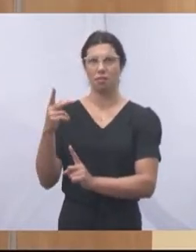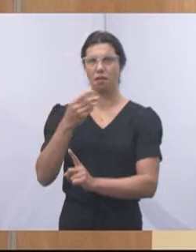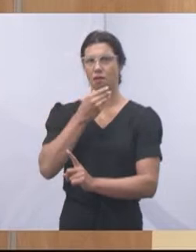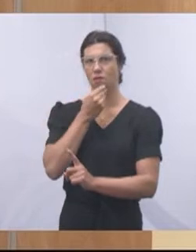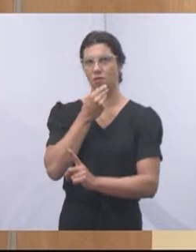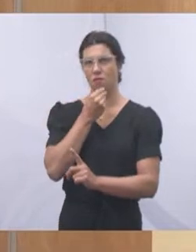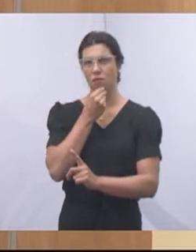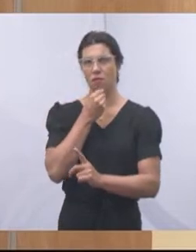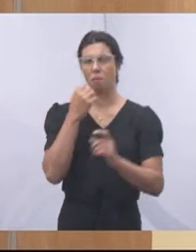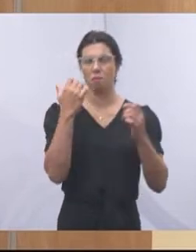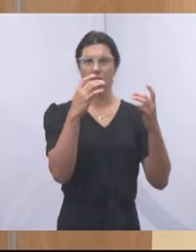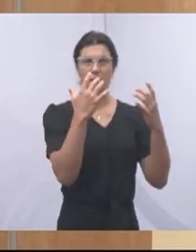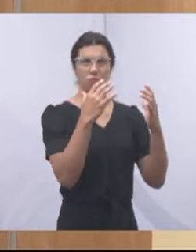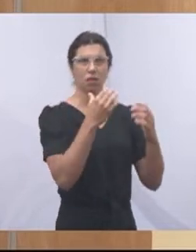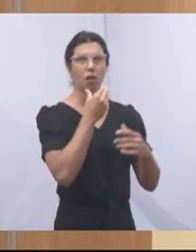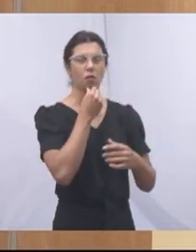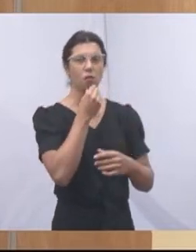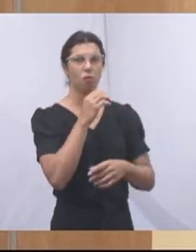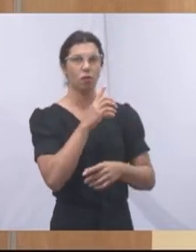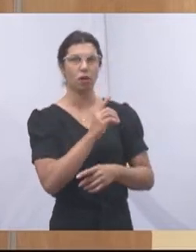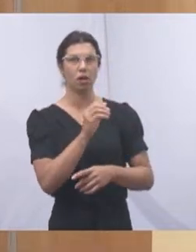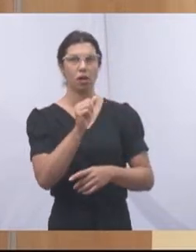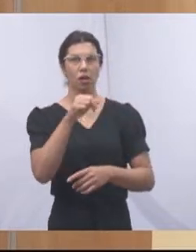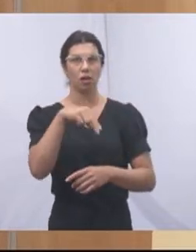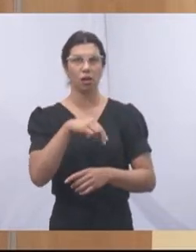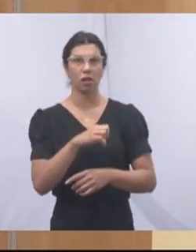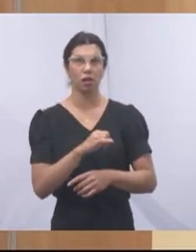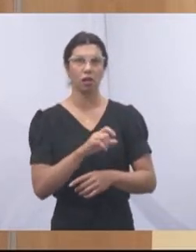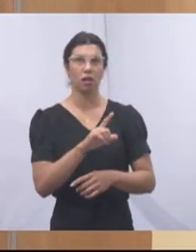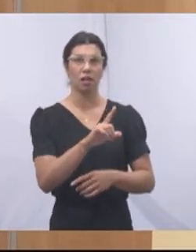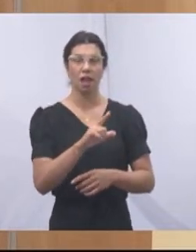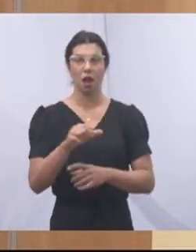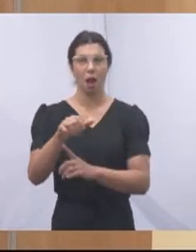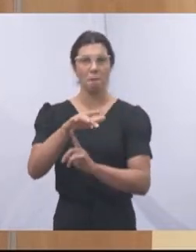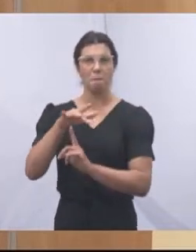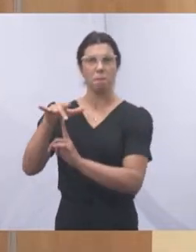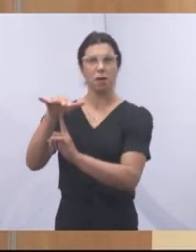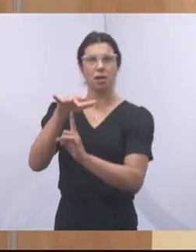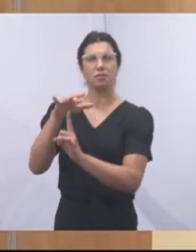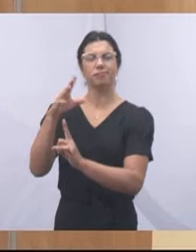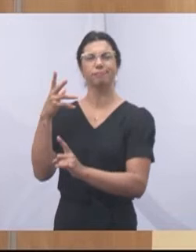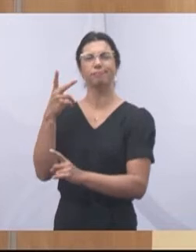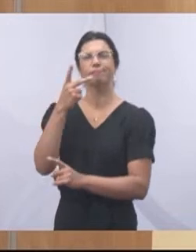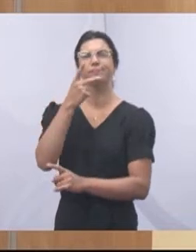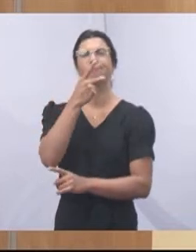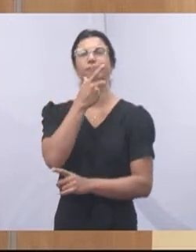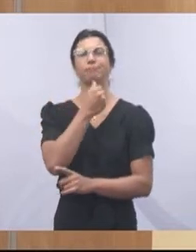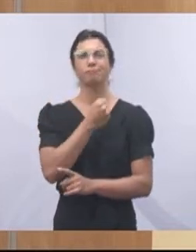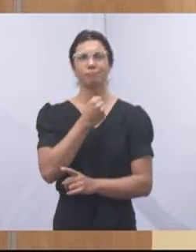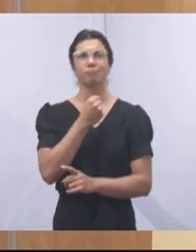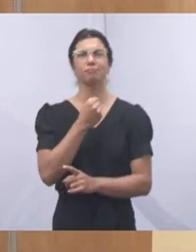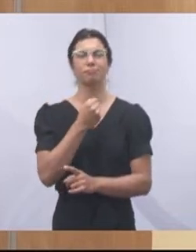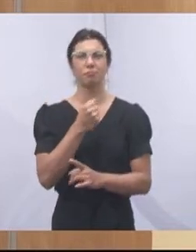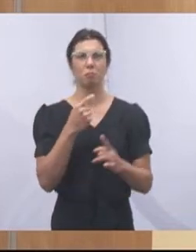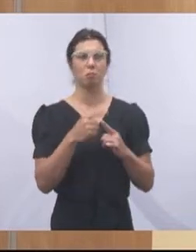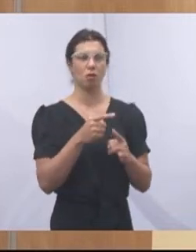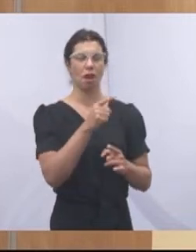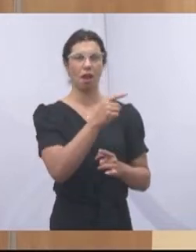quero parabenizar o Daniel Mariano, porque a praça está linda pelo esforço do Daniel.